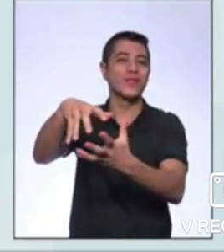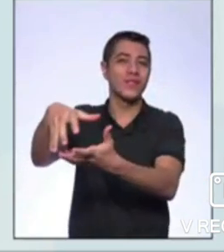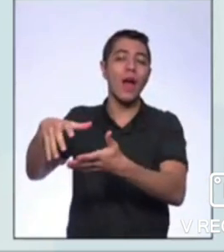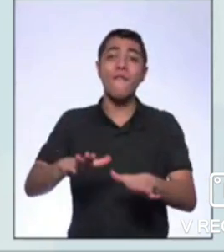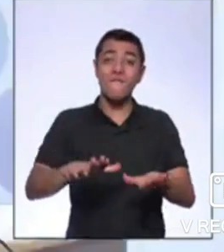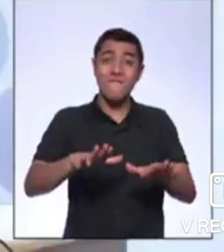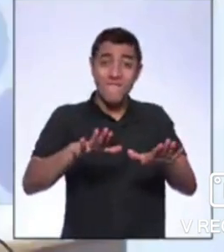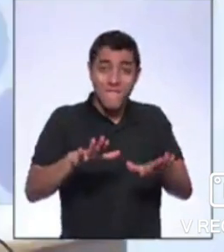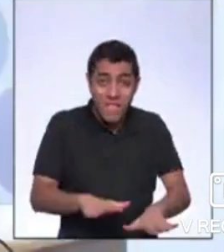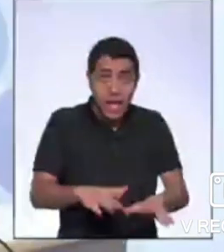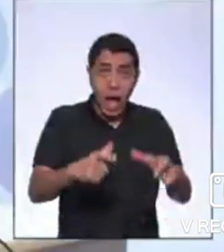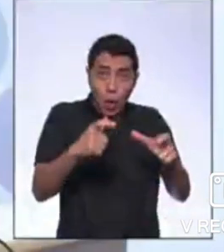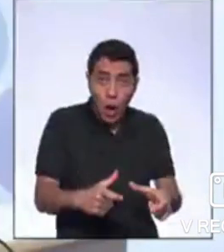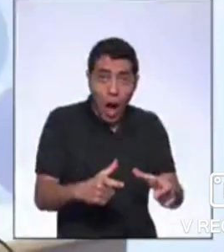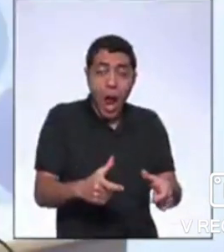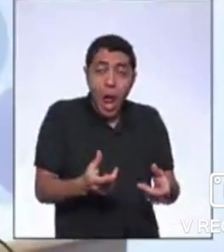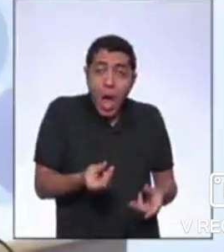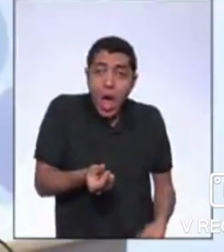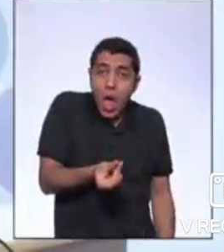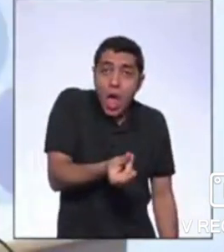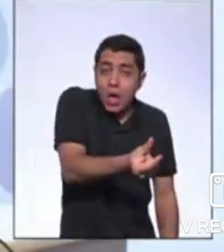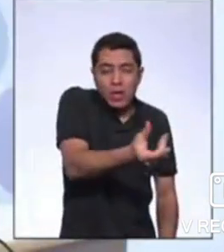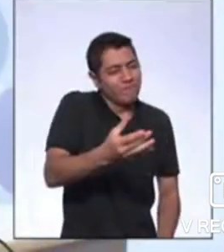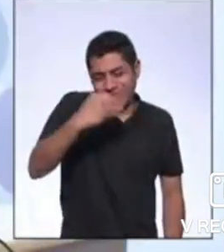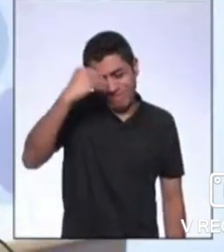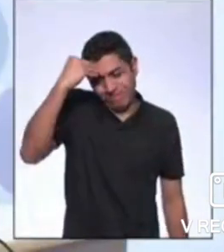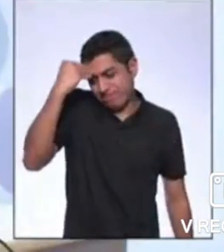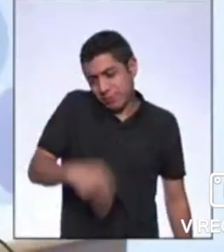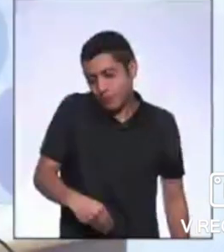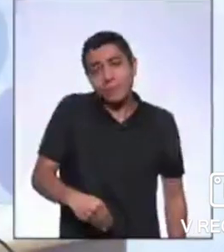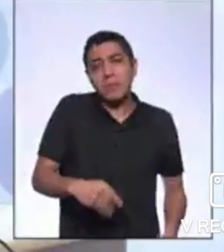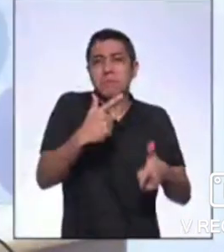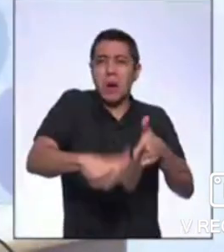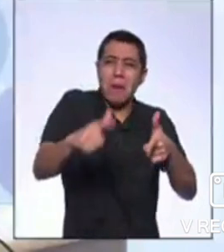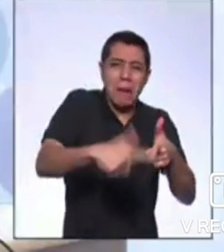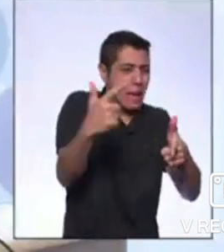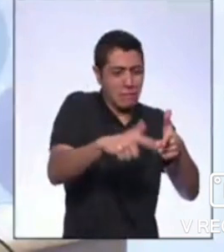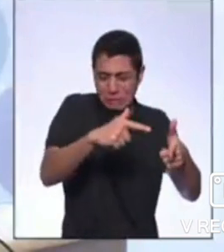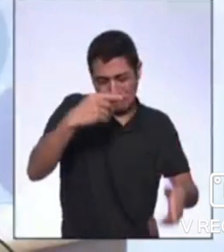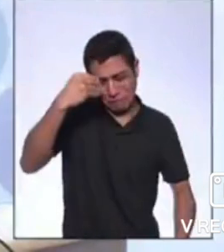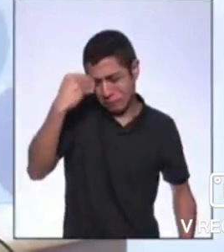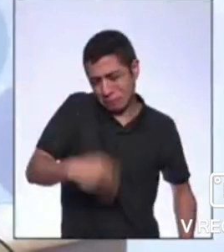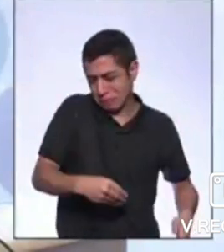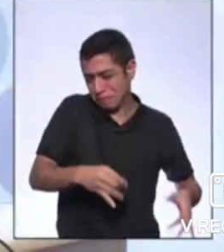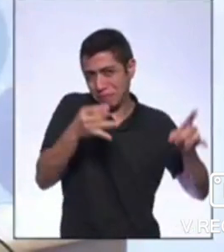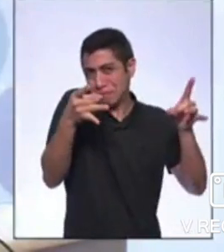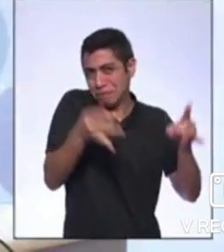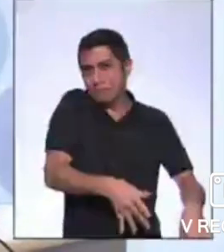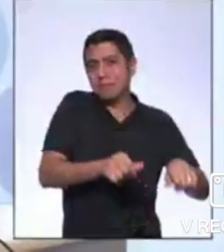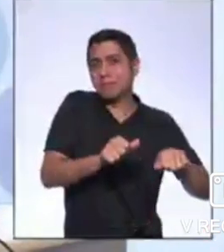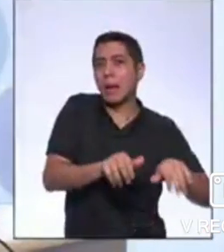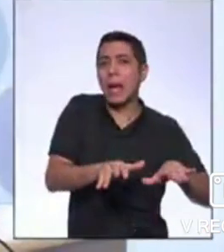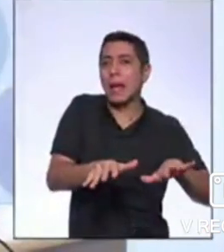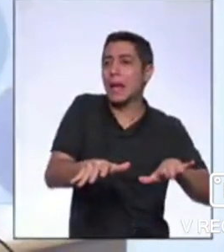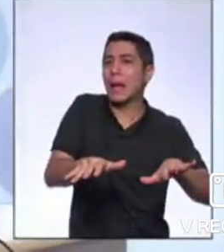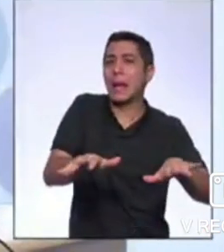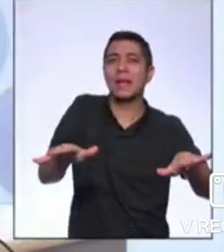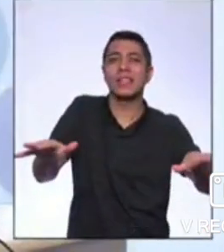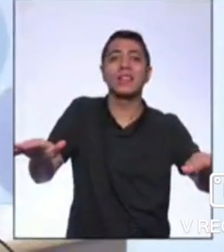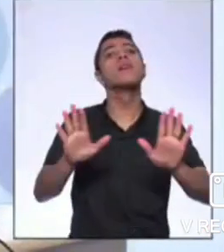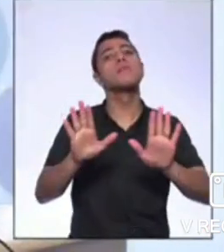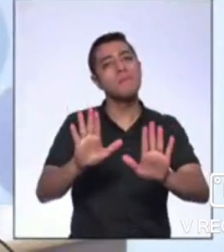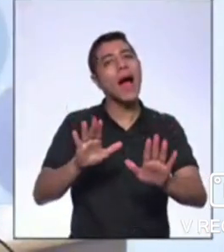fixo, né? Já que esse território deles causou tanto problema. Só que eles sabem dos riscos que isso pode representar para a